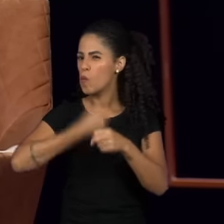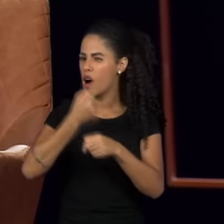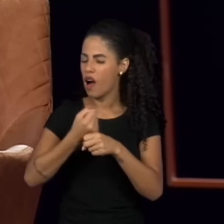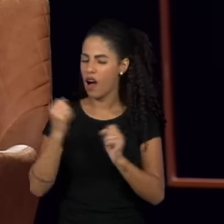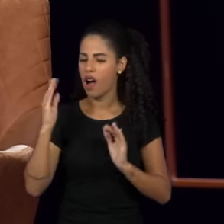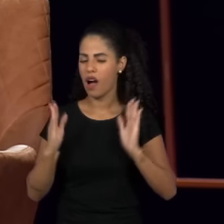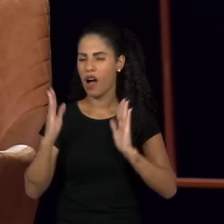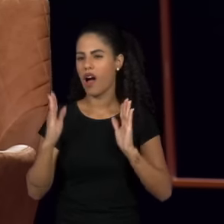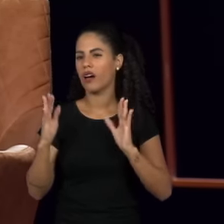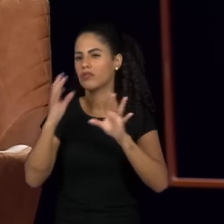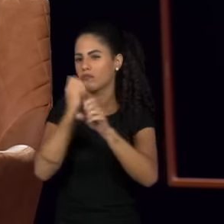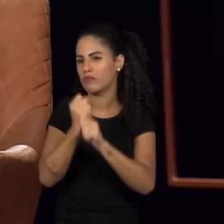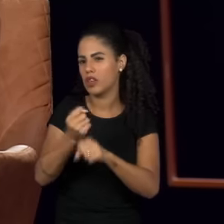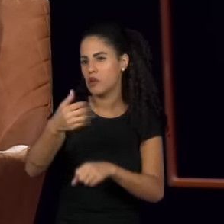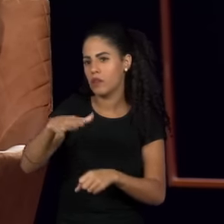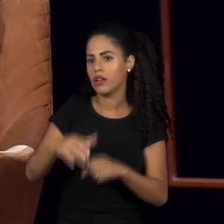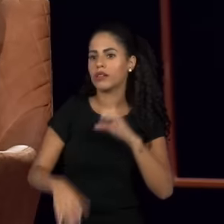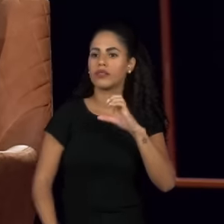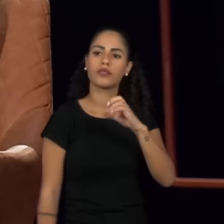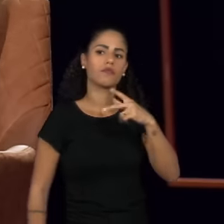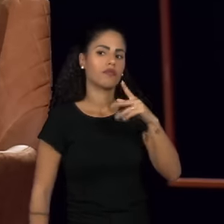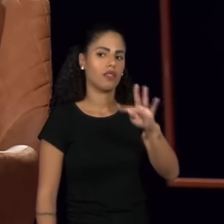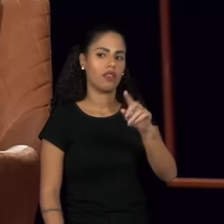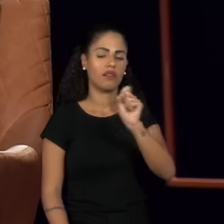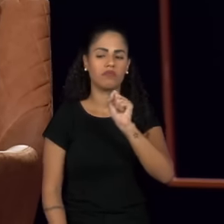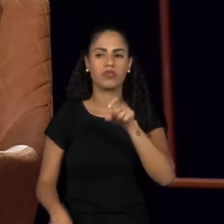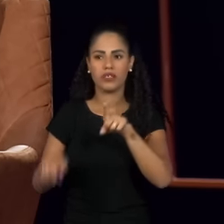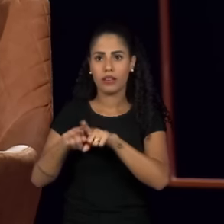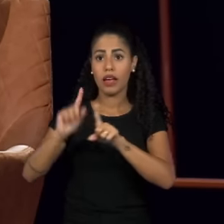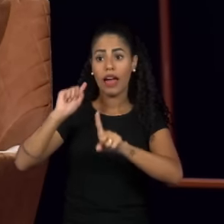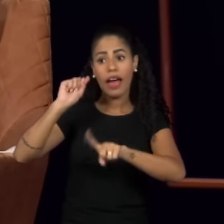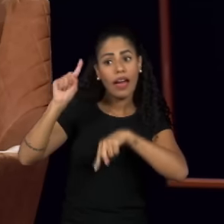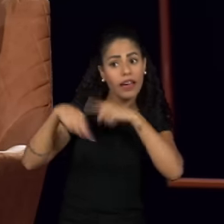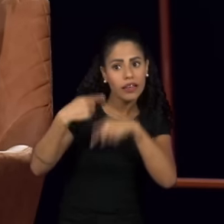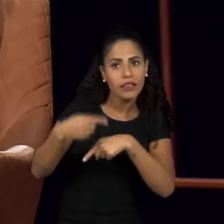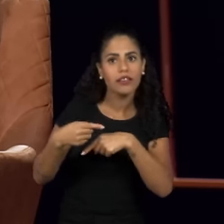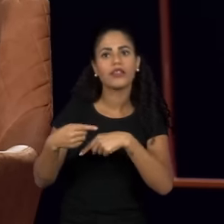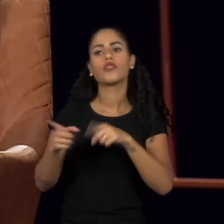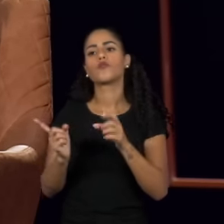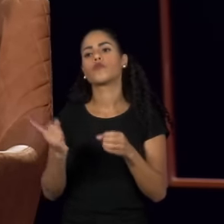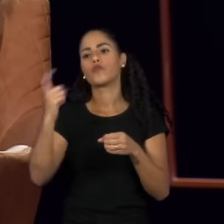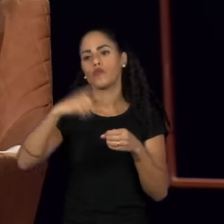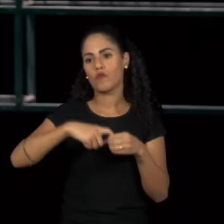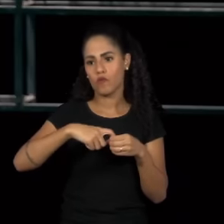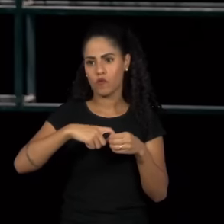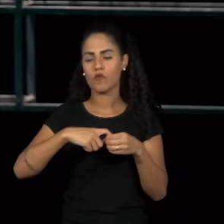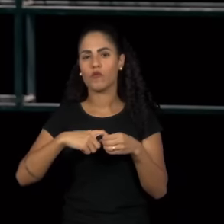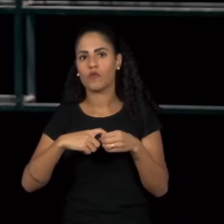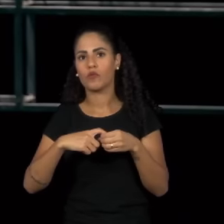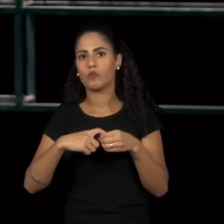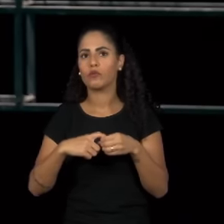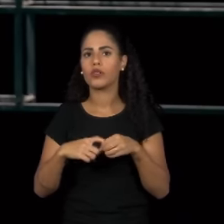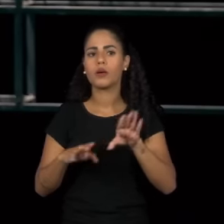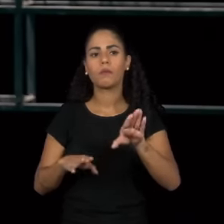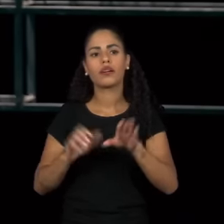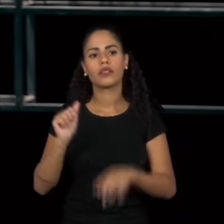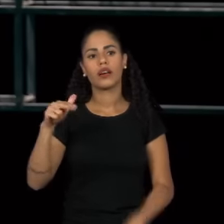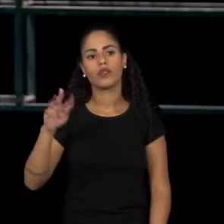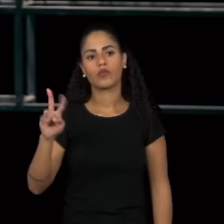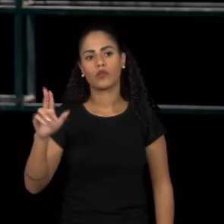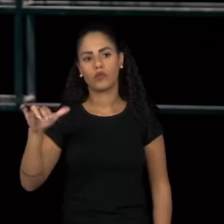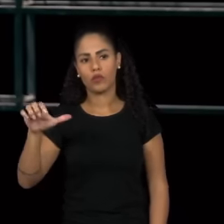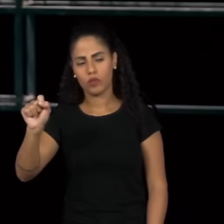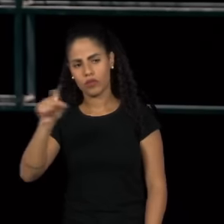ao todo. Foi por aí. Fiz o CPTzinho e logo depois o Gerald voltou para o Brasil. Mas com o Antunes Filho, você disse que